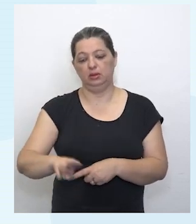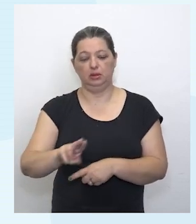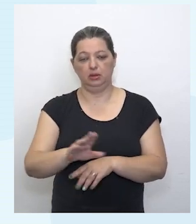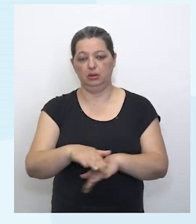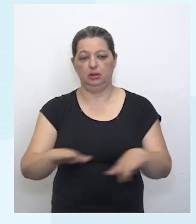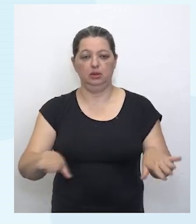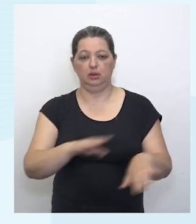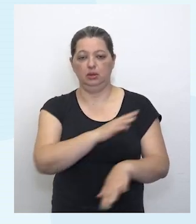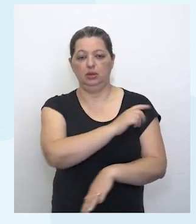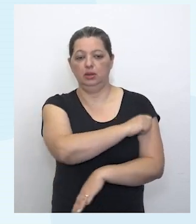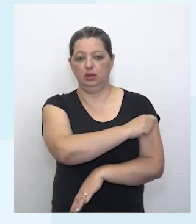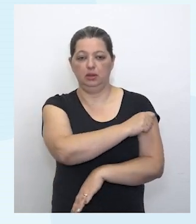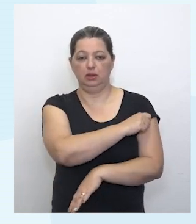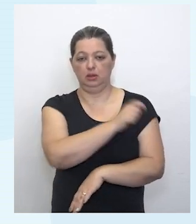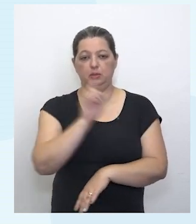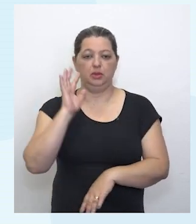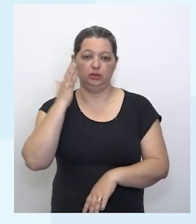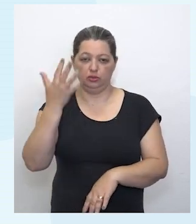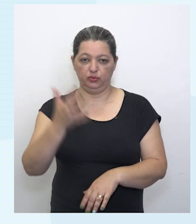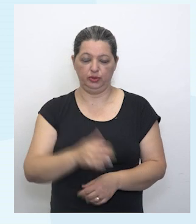resolver.